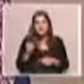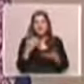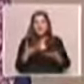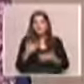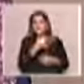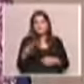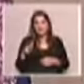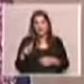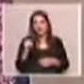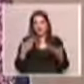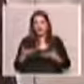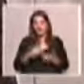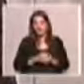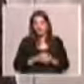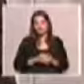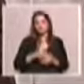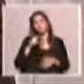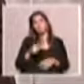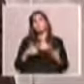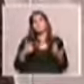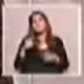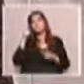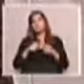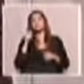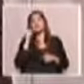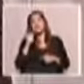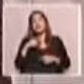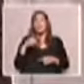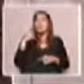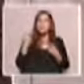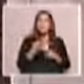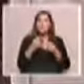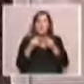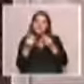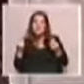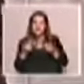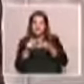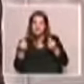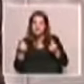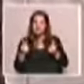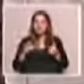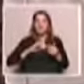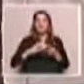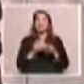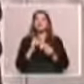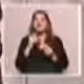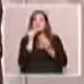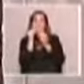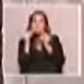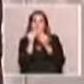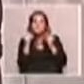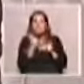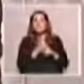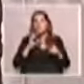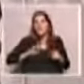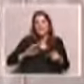100 gramas. Isso é para quem procura... Outras formas. Textura. Não procura queijo, procura textura. Porque queijo é mais qualquer coisa. É